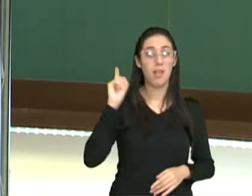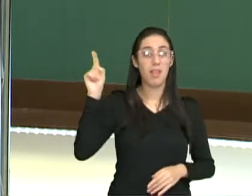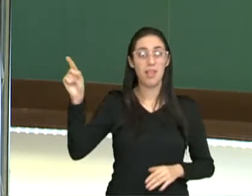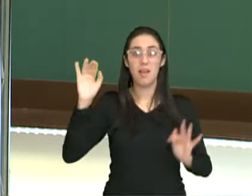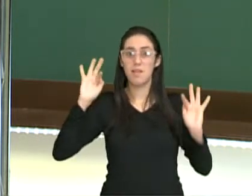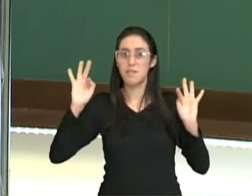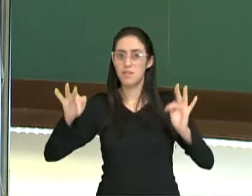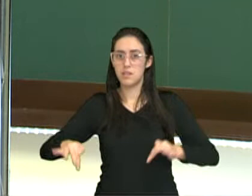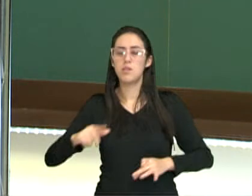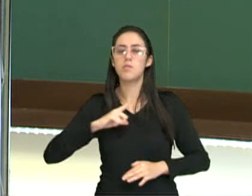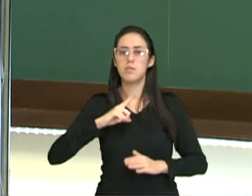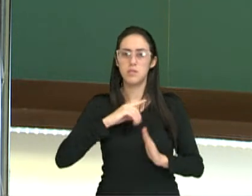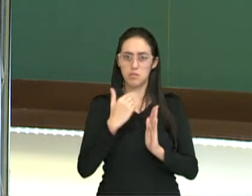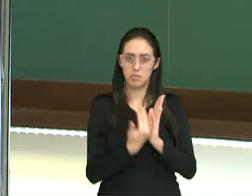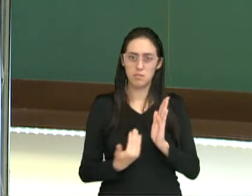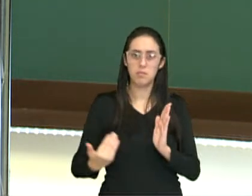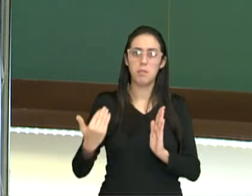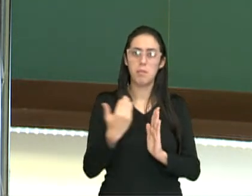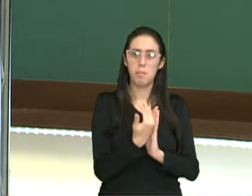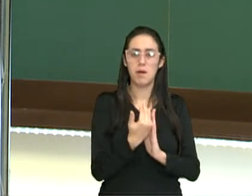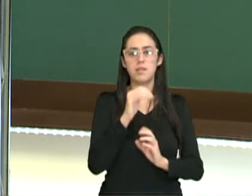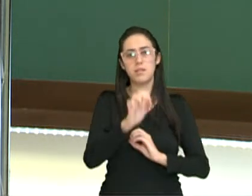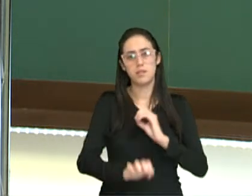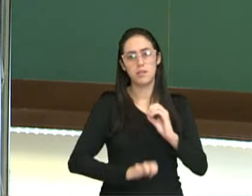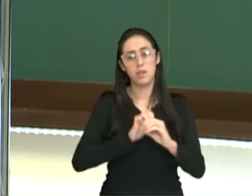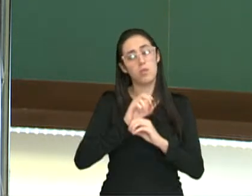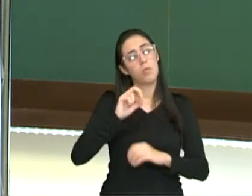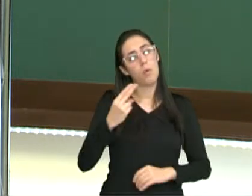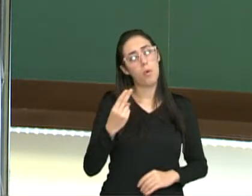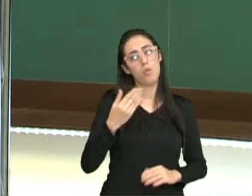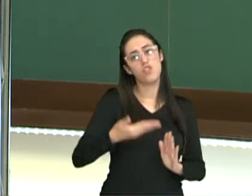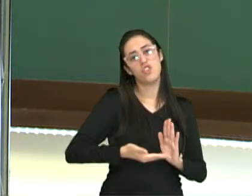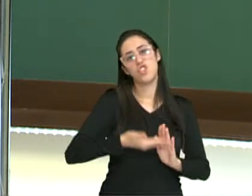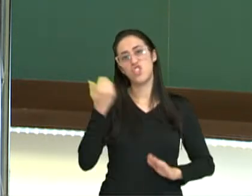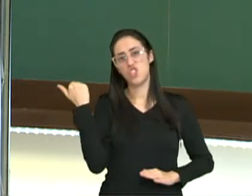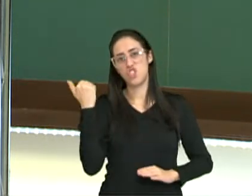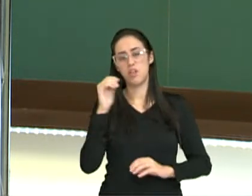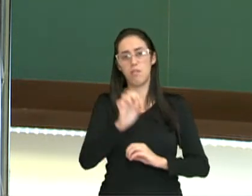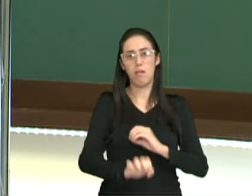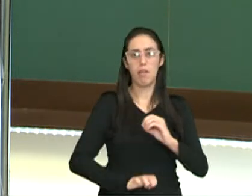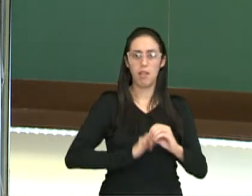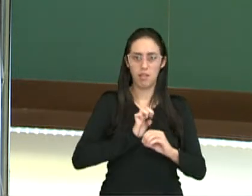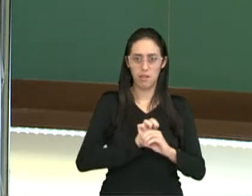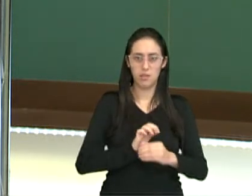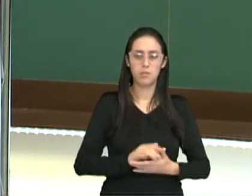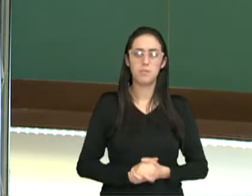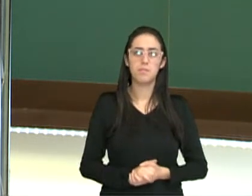estar adicionando um elétron ou retirando um elétron, caso eu esteja distribuindo um íon.